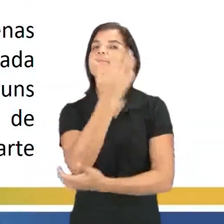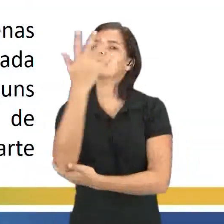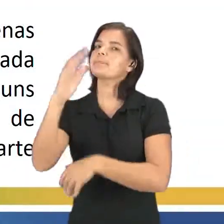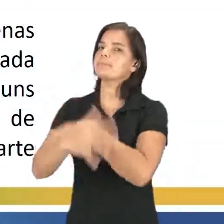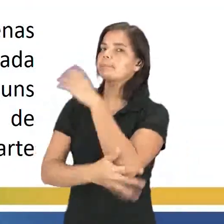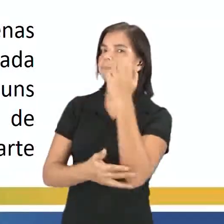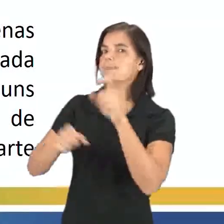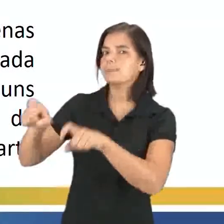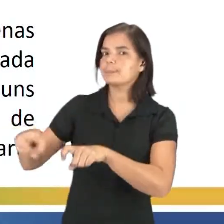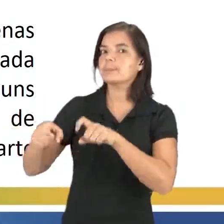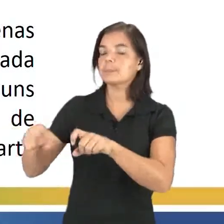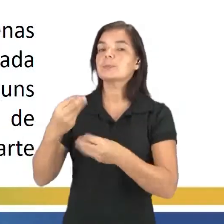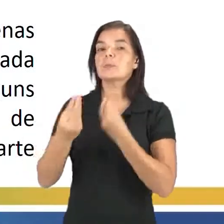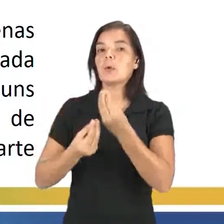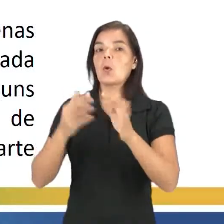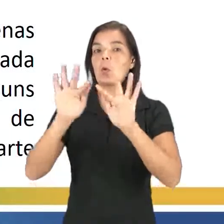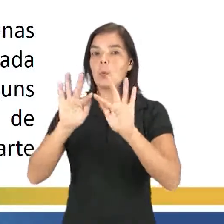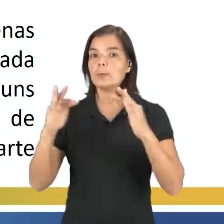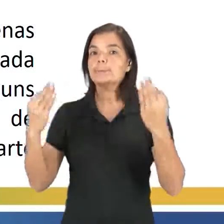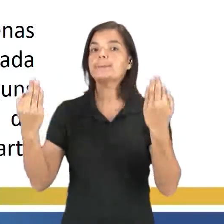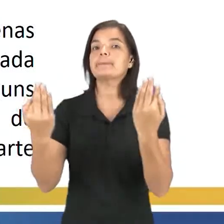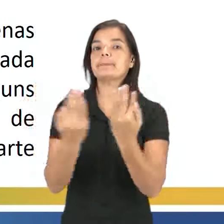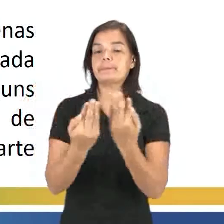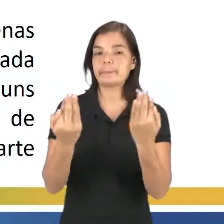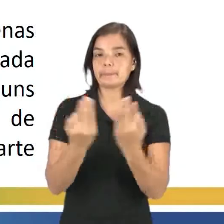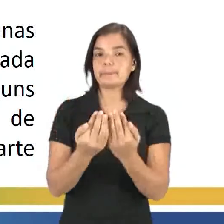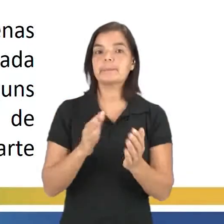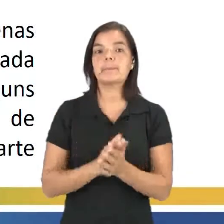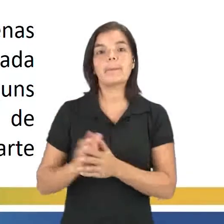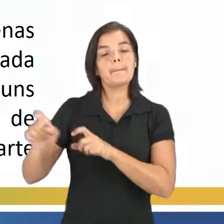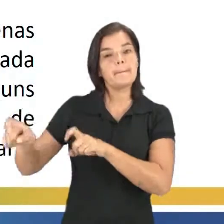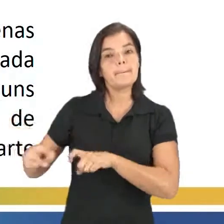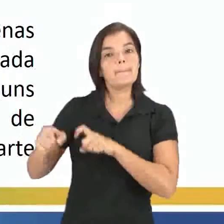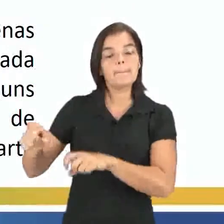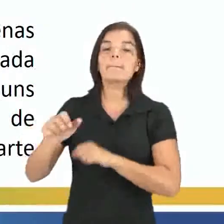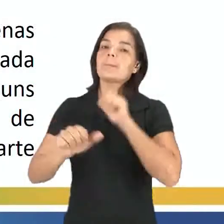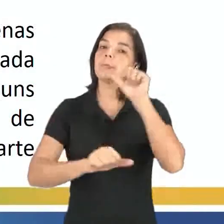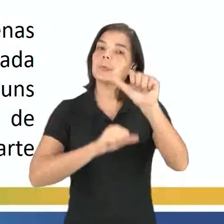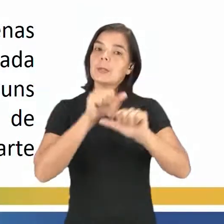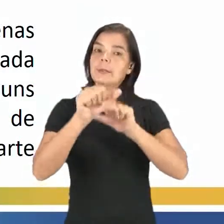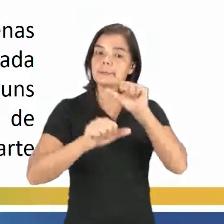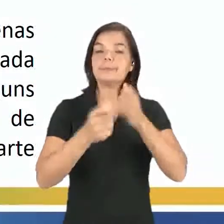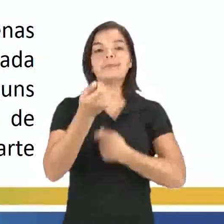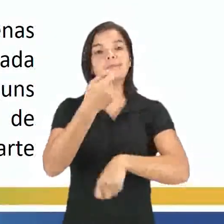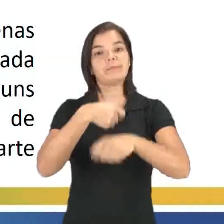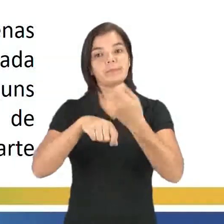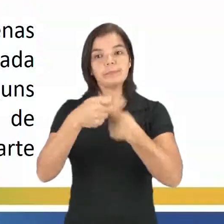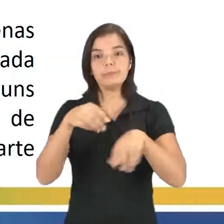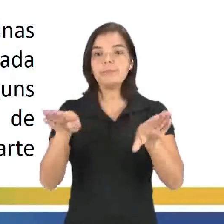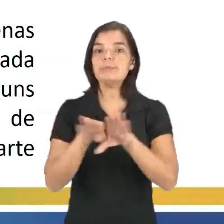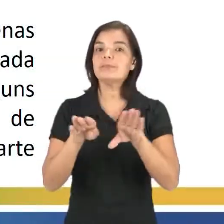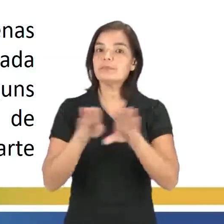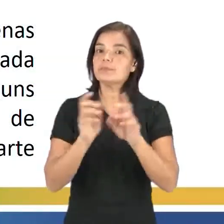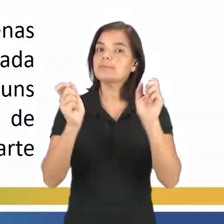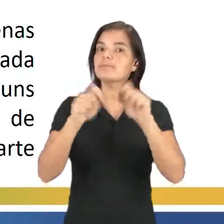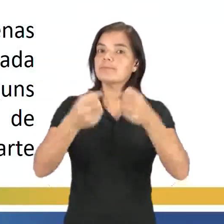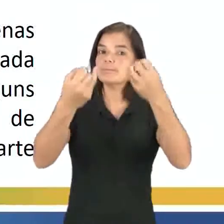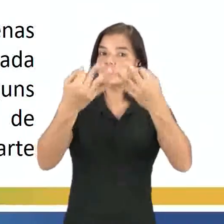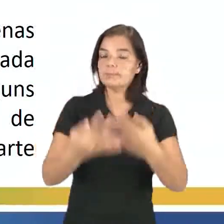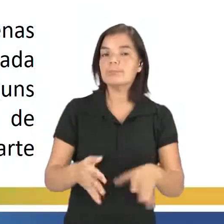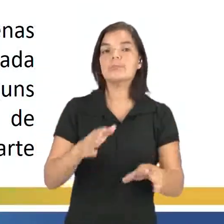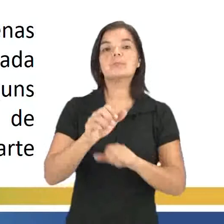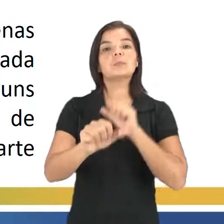como agricultura familiar. Nós falamos que essas paisagens rurais, elas foram transformadas em agronegócio. Mas também podemos falar que